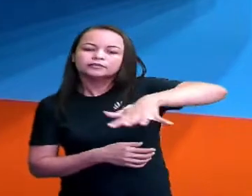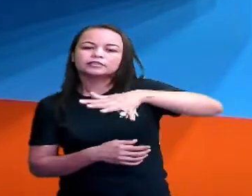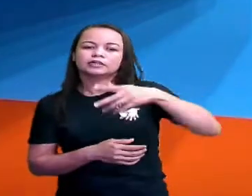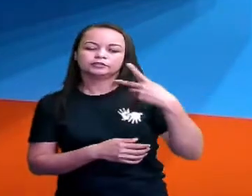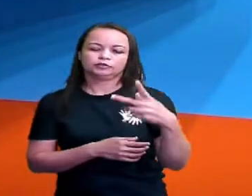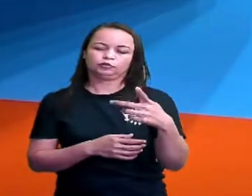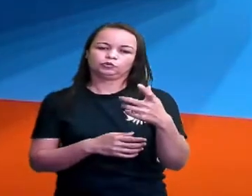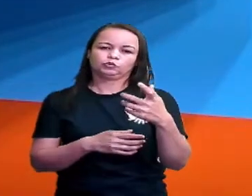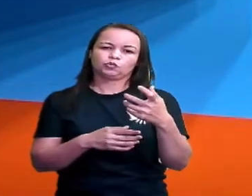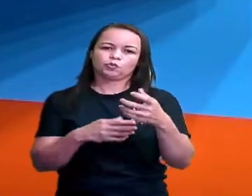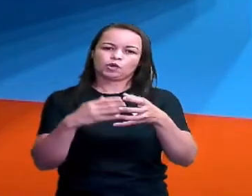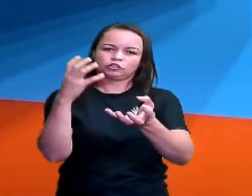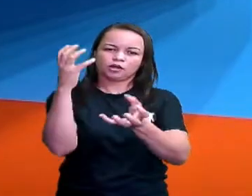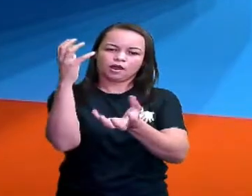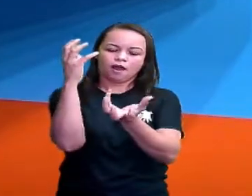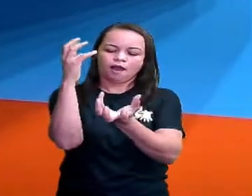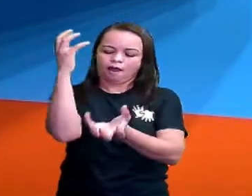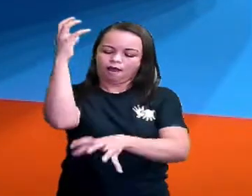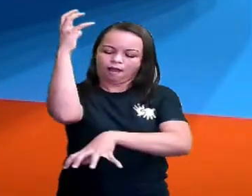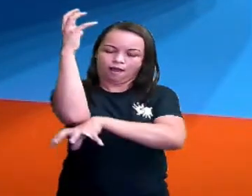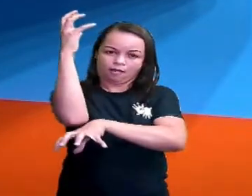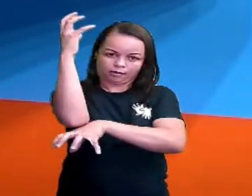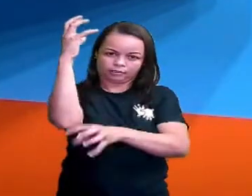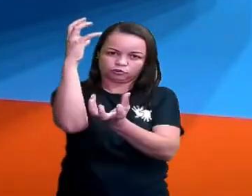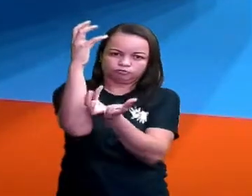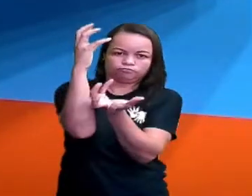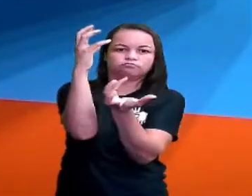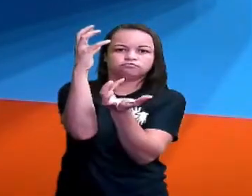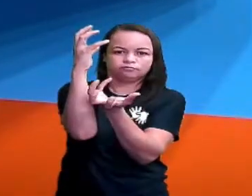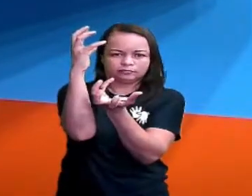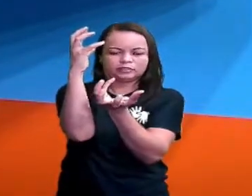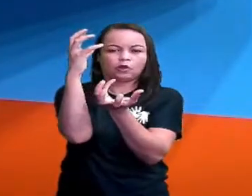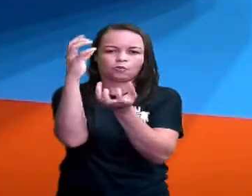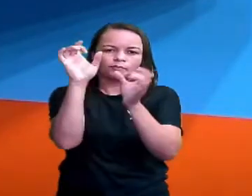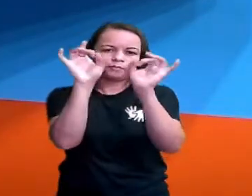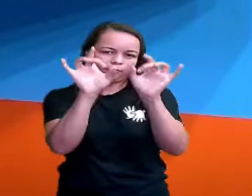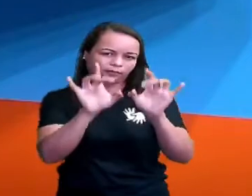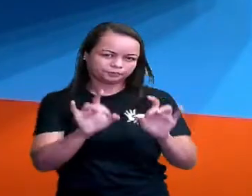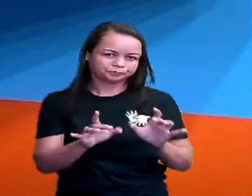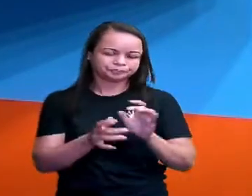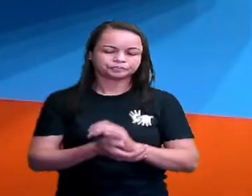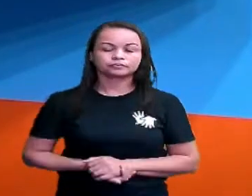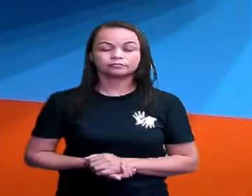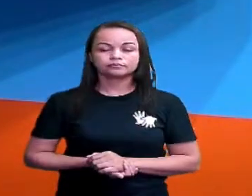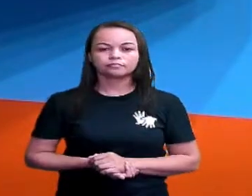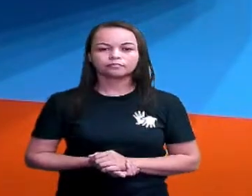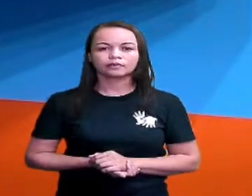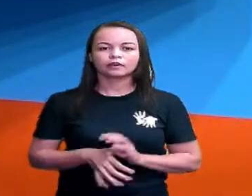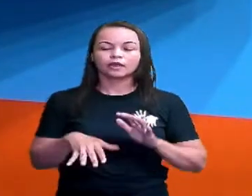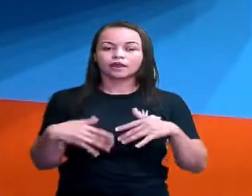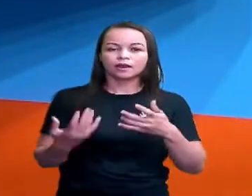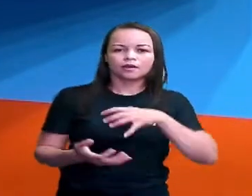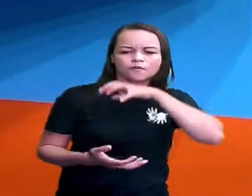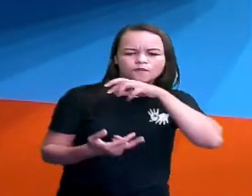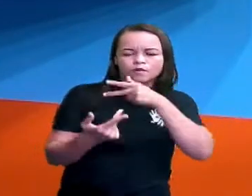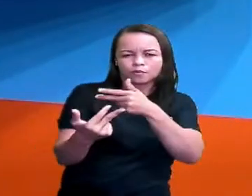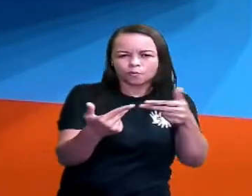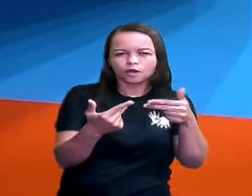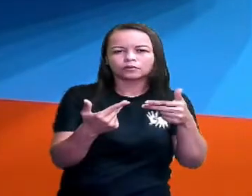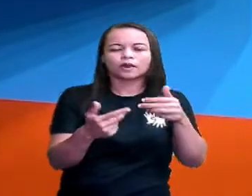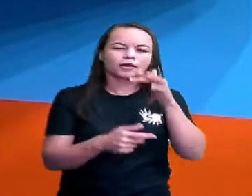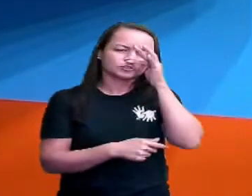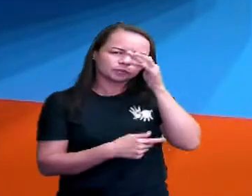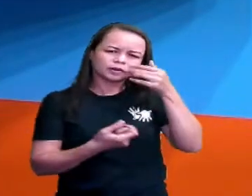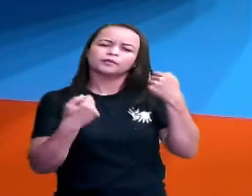elas são especializadas, tá certo? Porque, assim como os animais, as plantas também precisam